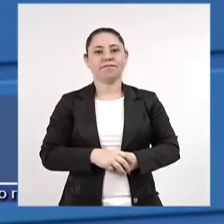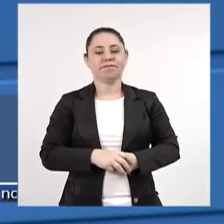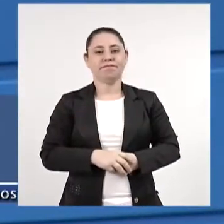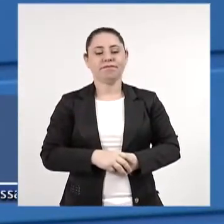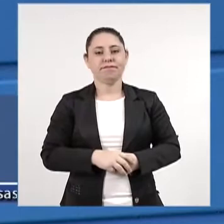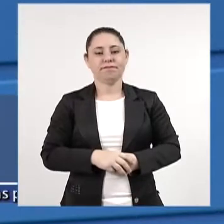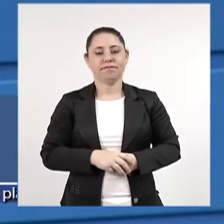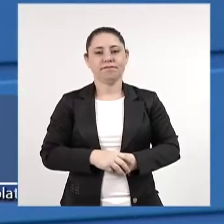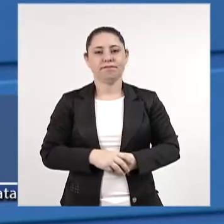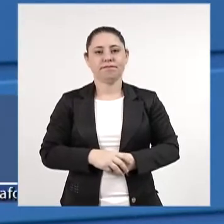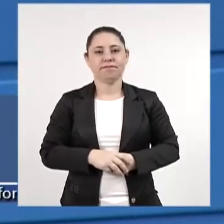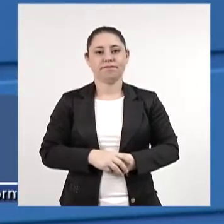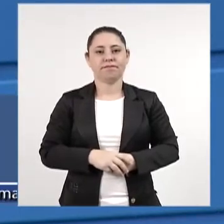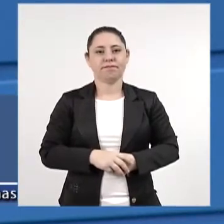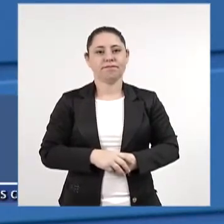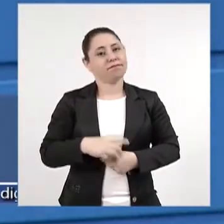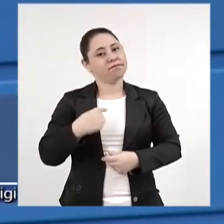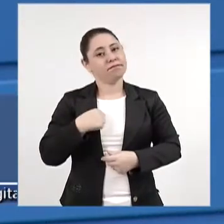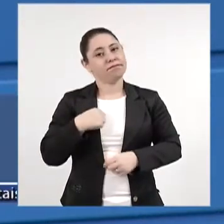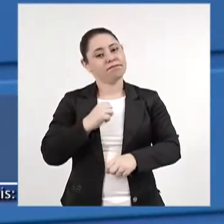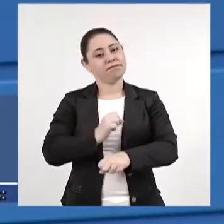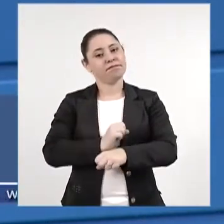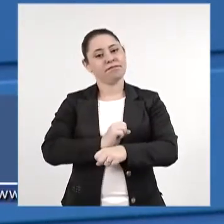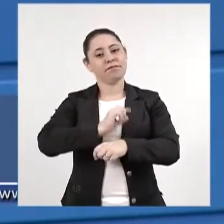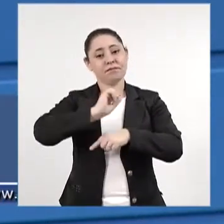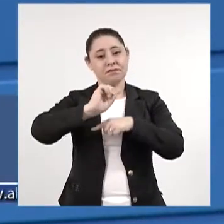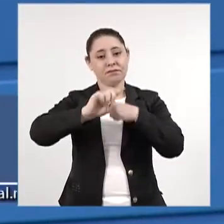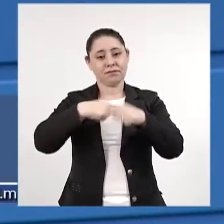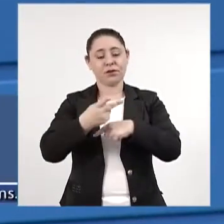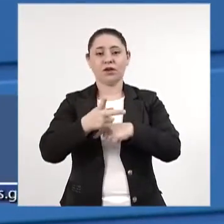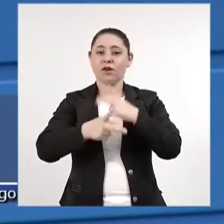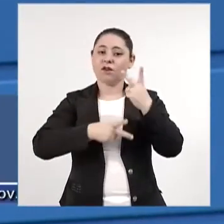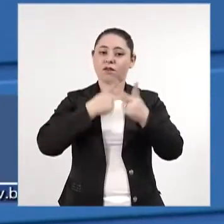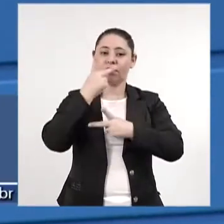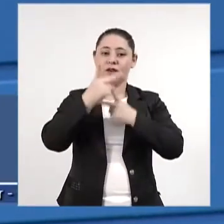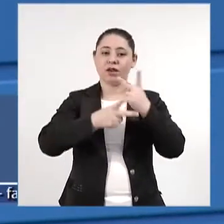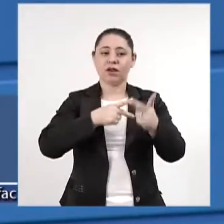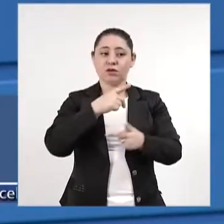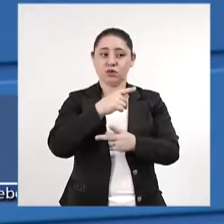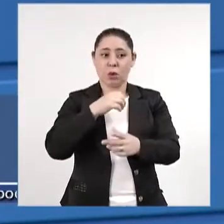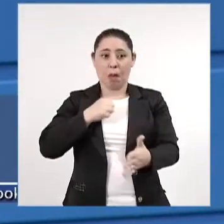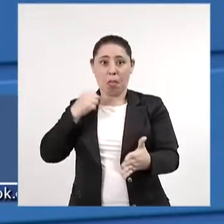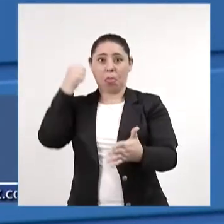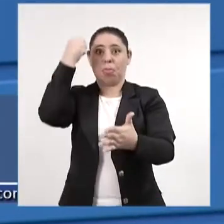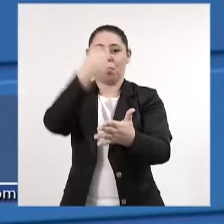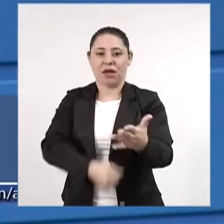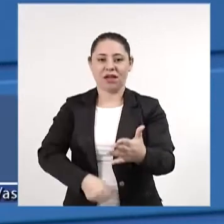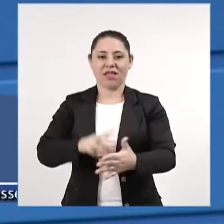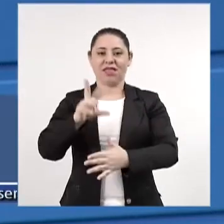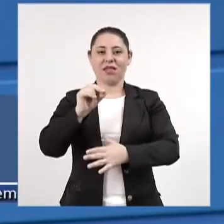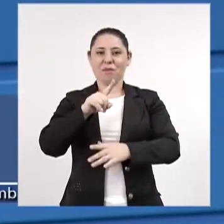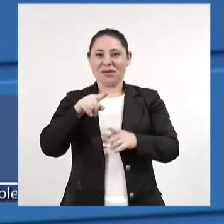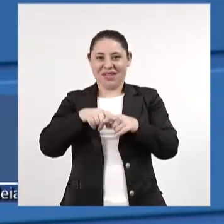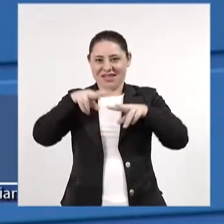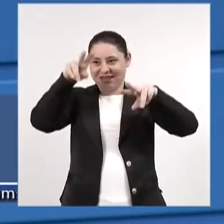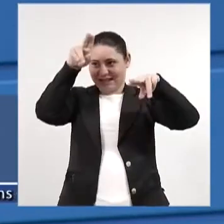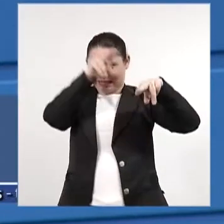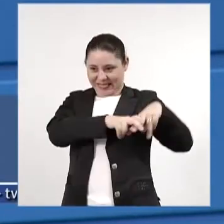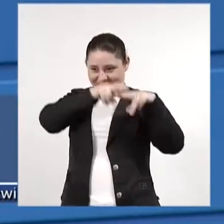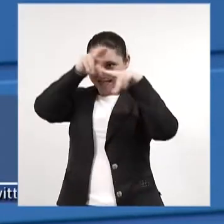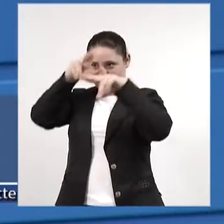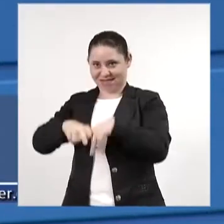E... espero que depois que eu falar as coisas que eu tenho que falar aqui, o senhor não me agrida, porque eu estou sentado ao seu lado